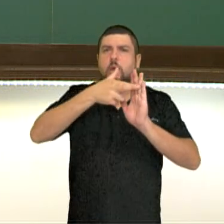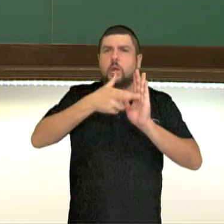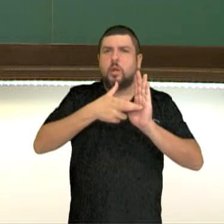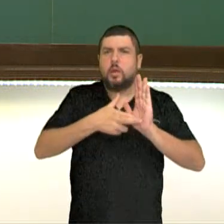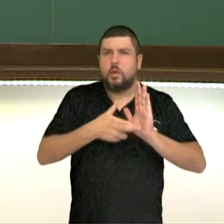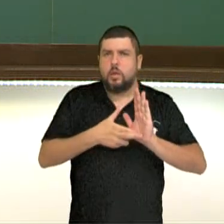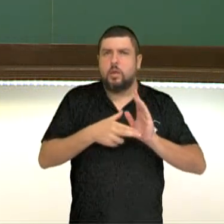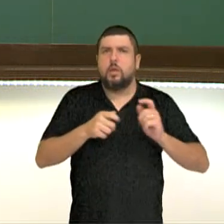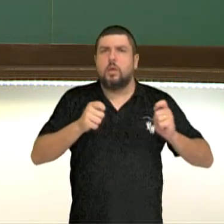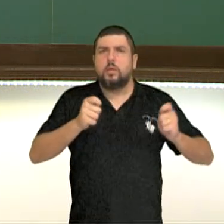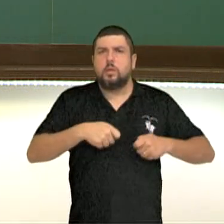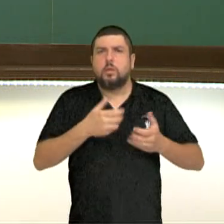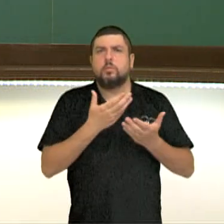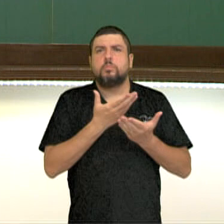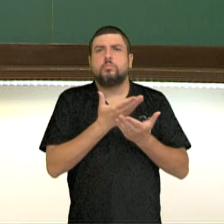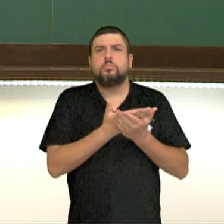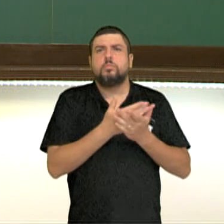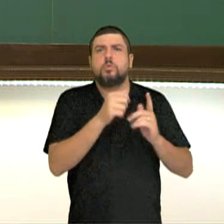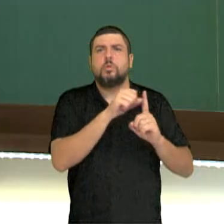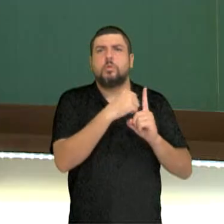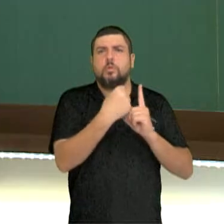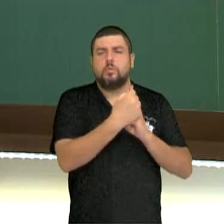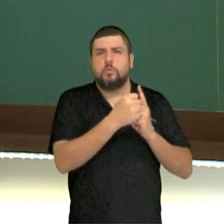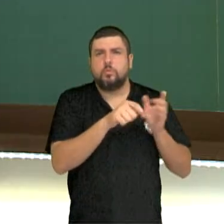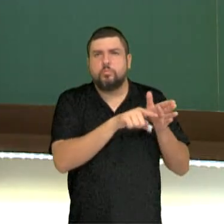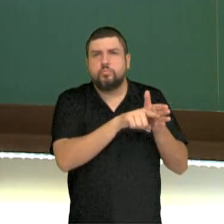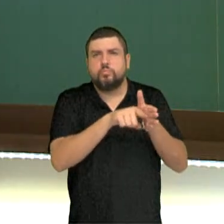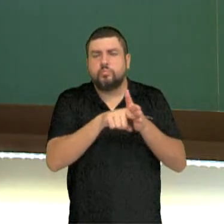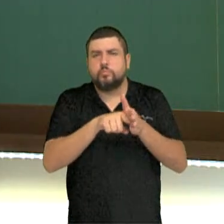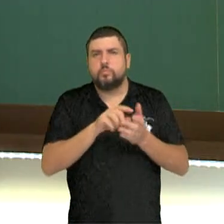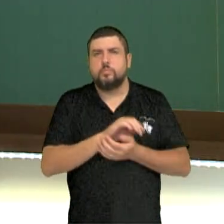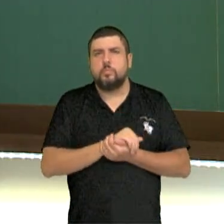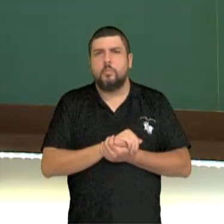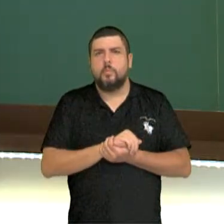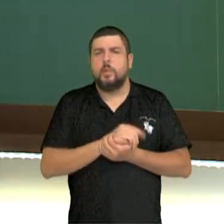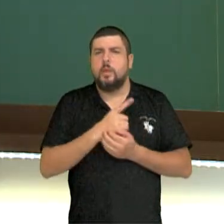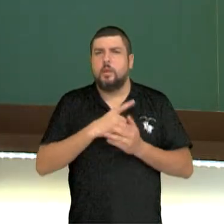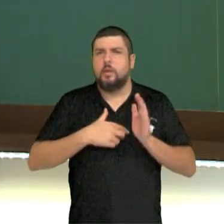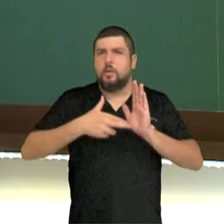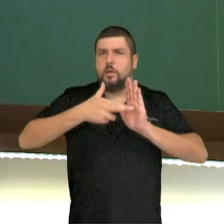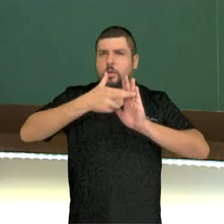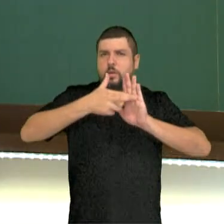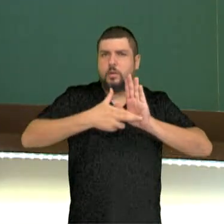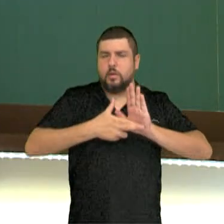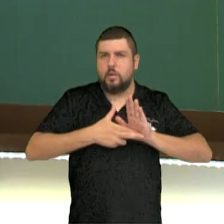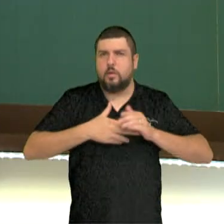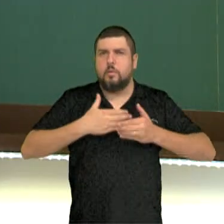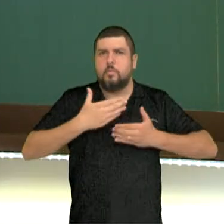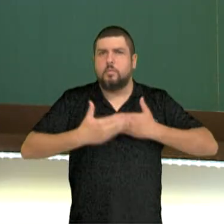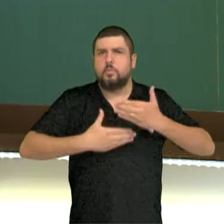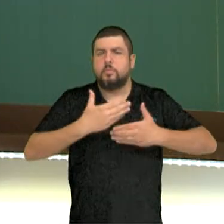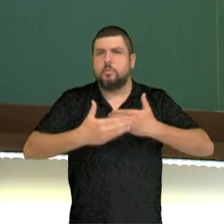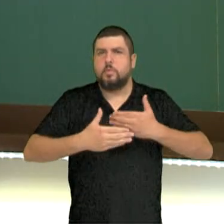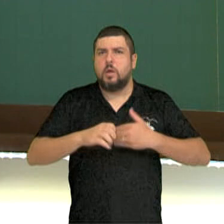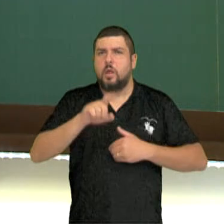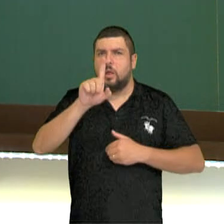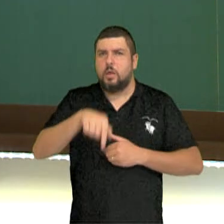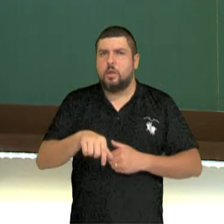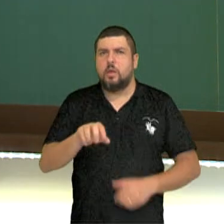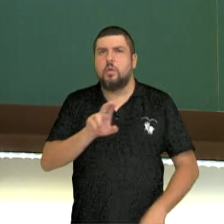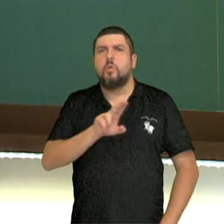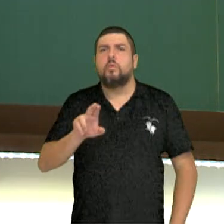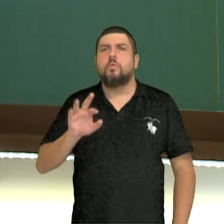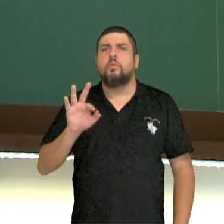estudado pela sociologia. Ele vai colocar algumas regras, ao qual a gente verá que ele vai chamar de fatos sociais.